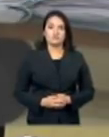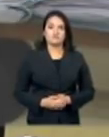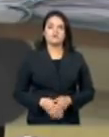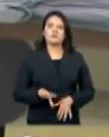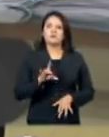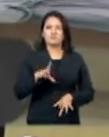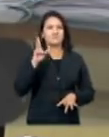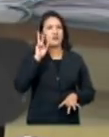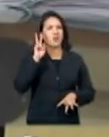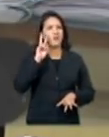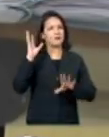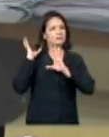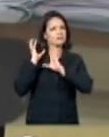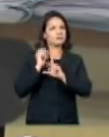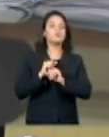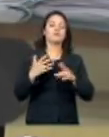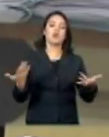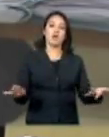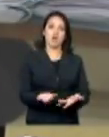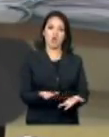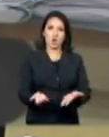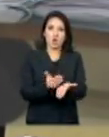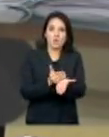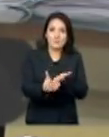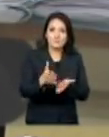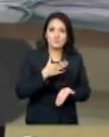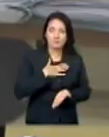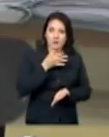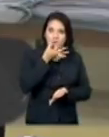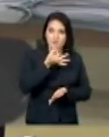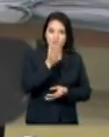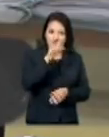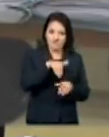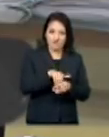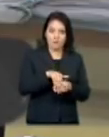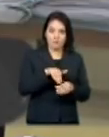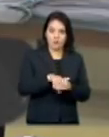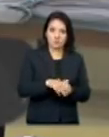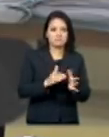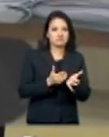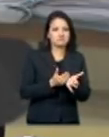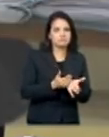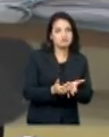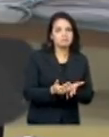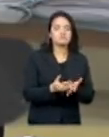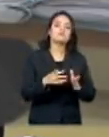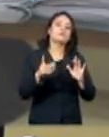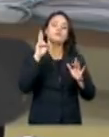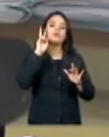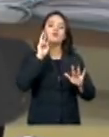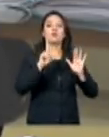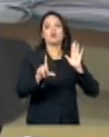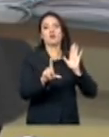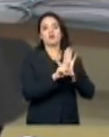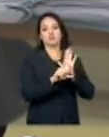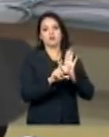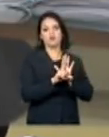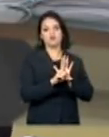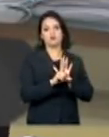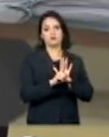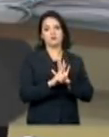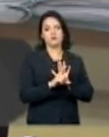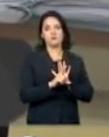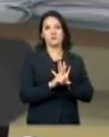passa as considerações do meu voto essencialmente resgatar a legislação pertinente ao tema o